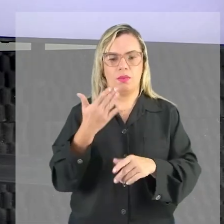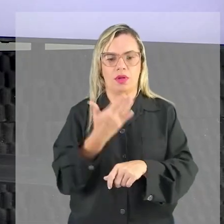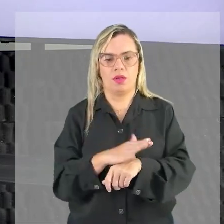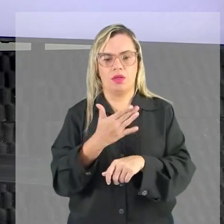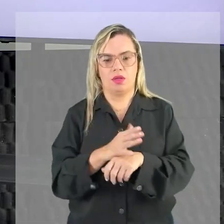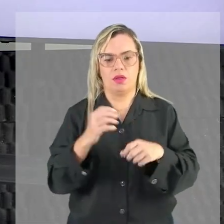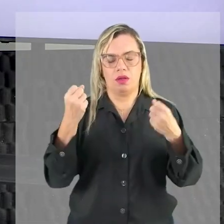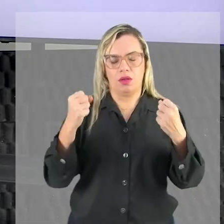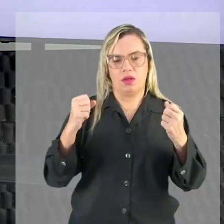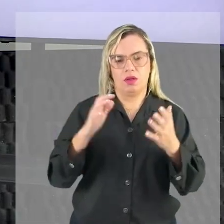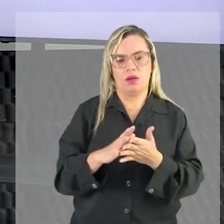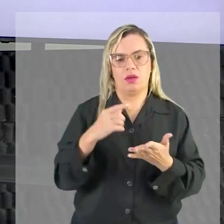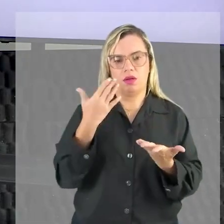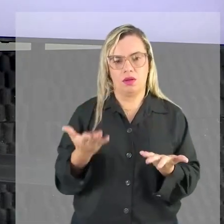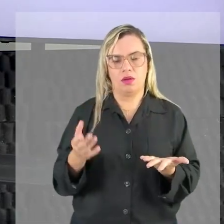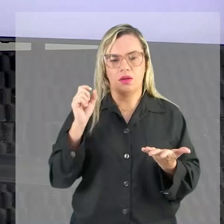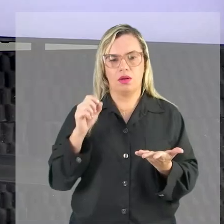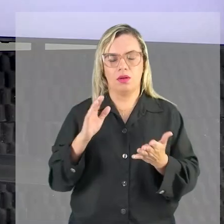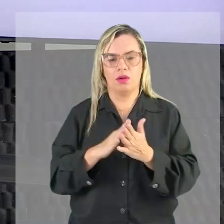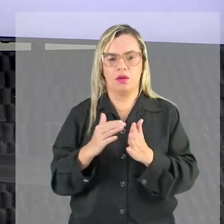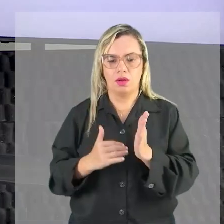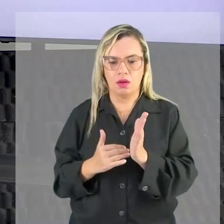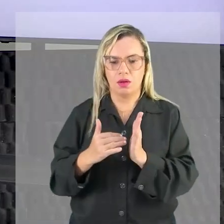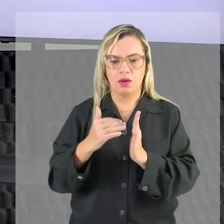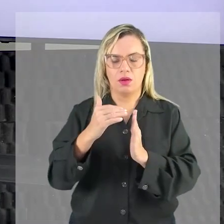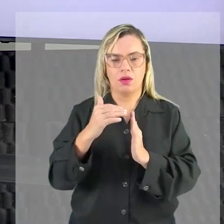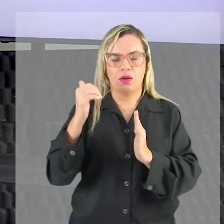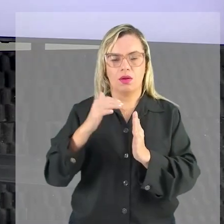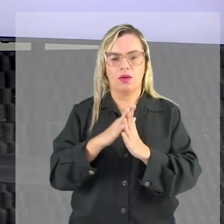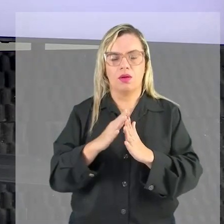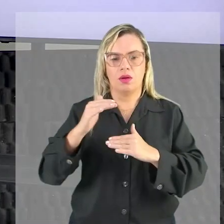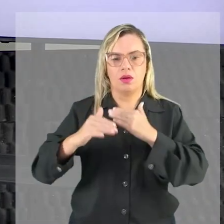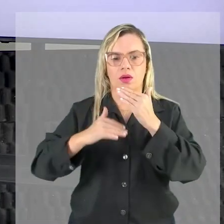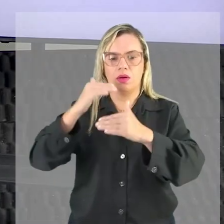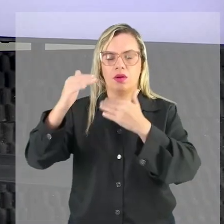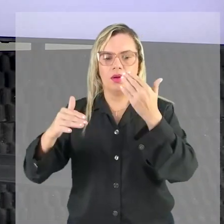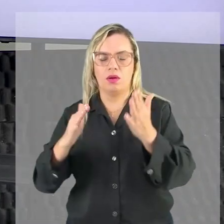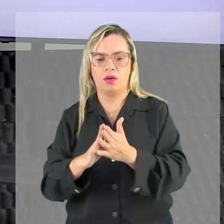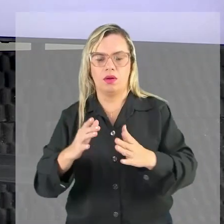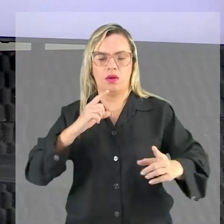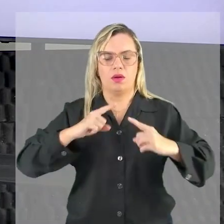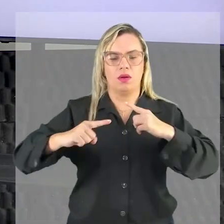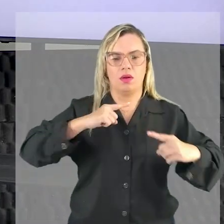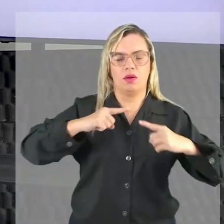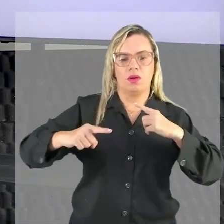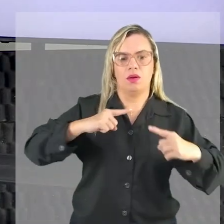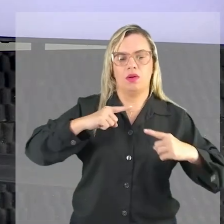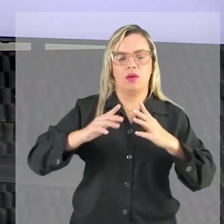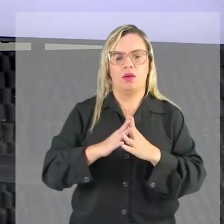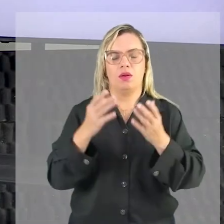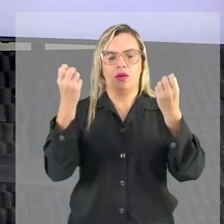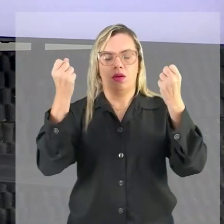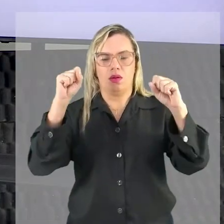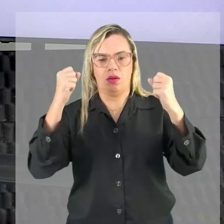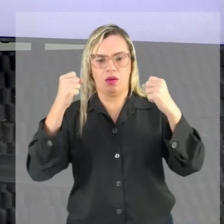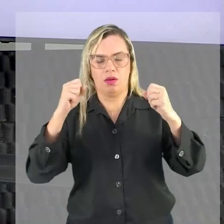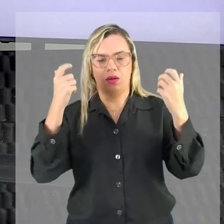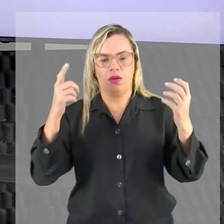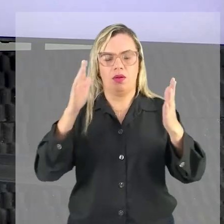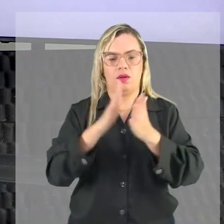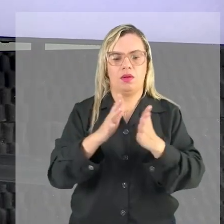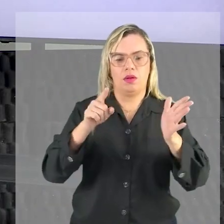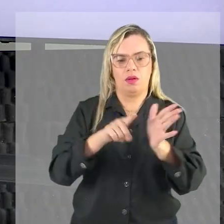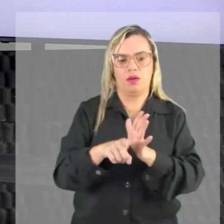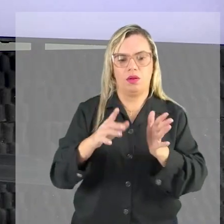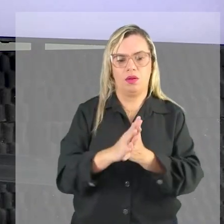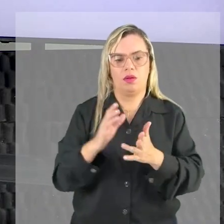é um assunto que vem crescendo dentro do debate da educação física e que pode cair dentro dessas questões